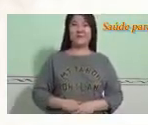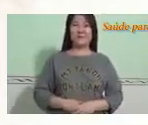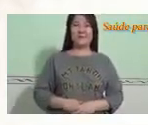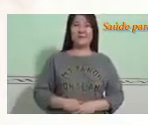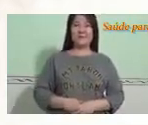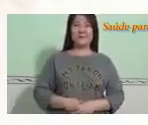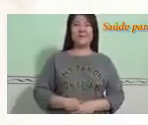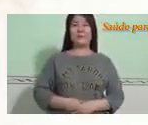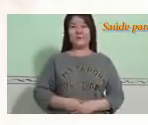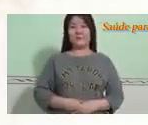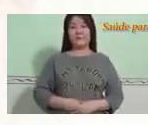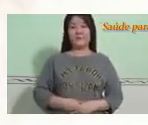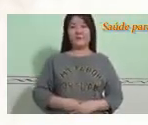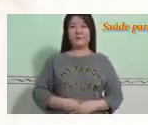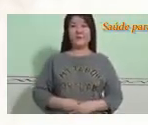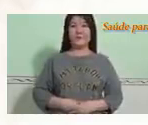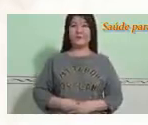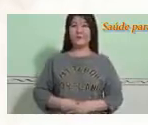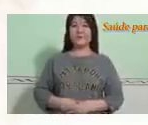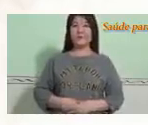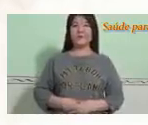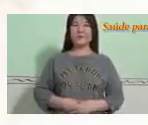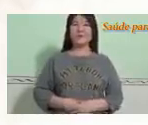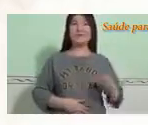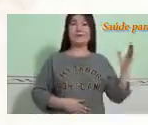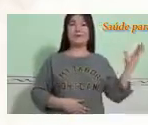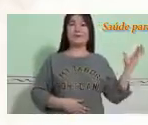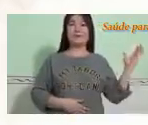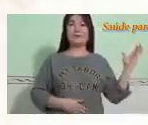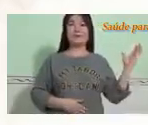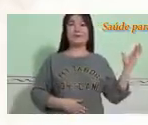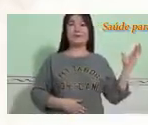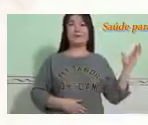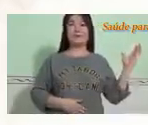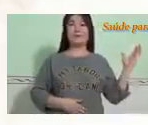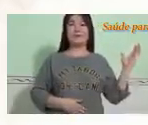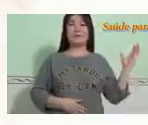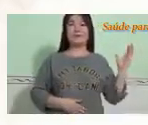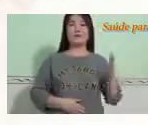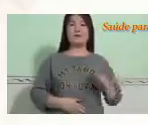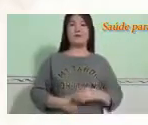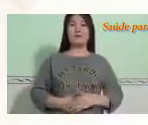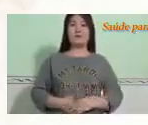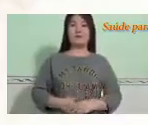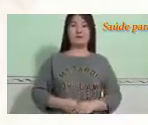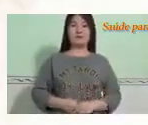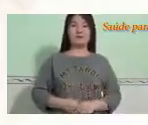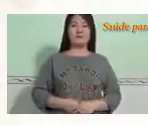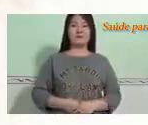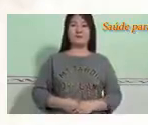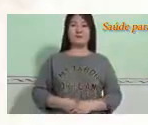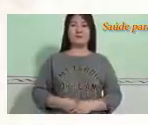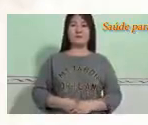acento agudo PSULAS 30 minutos antes das principais refeições do dia, quezão café da manhã,